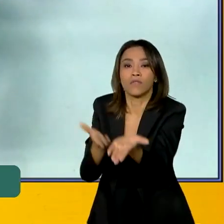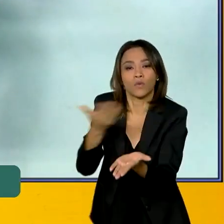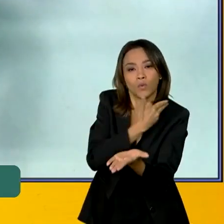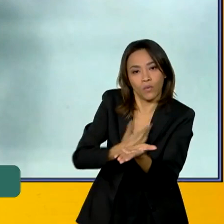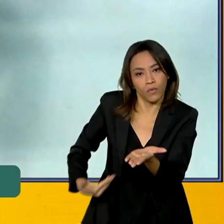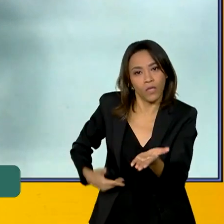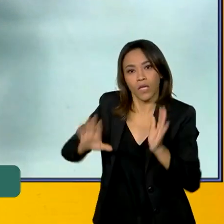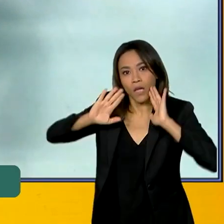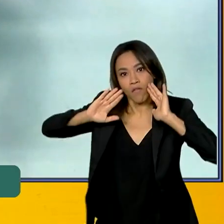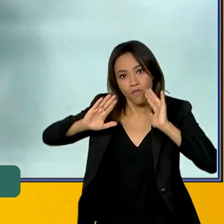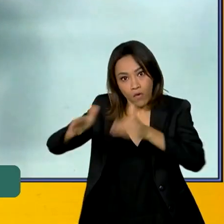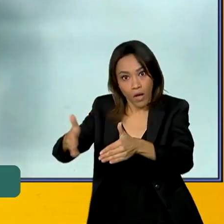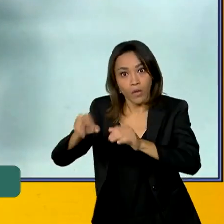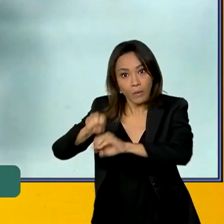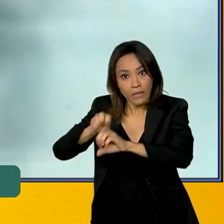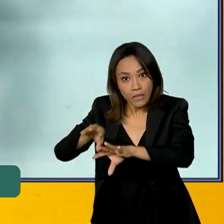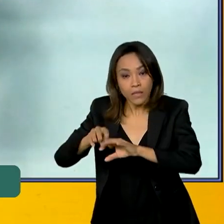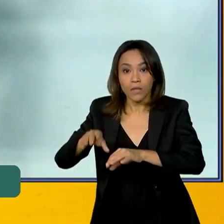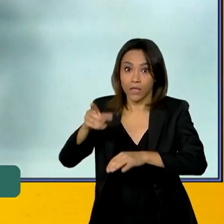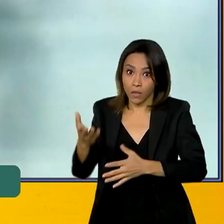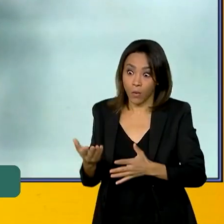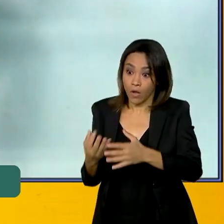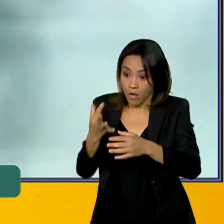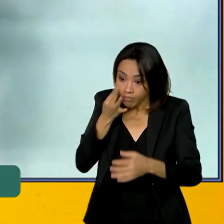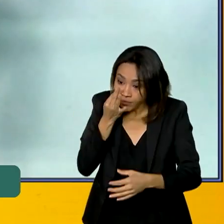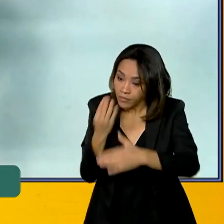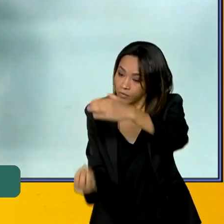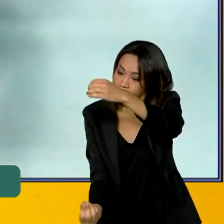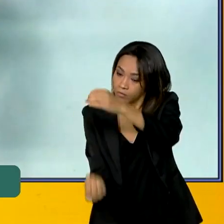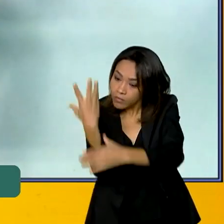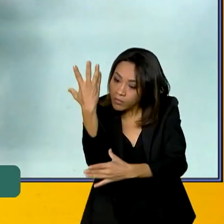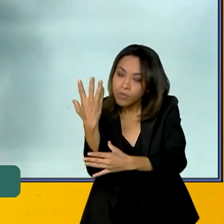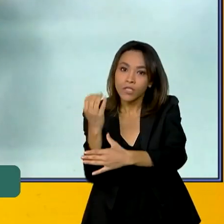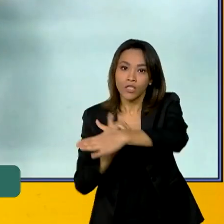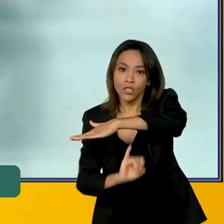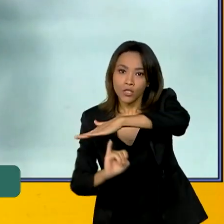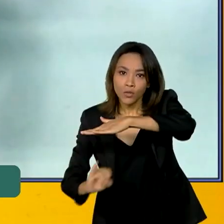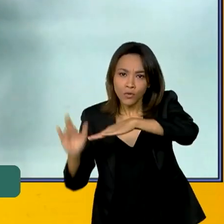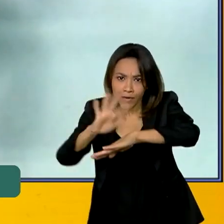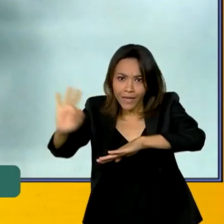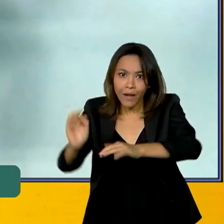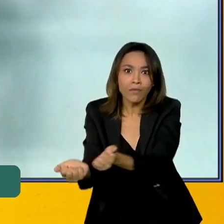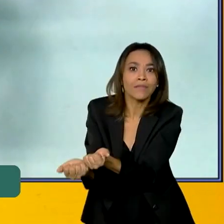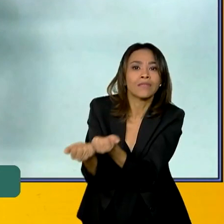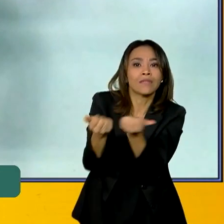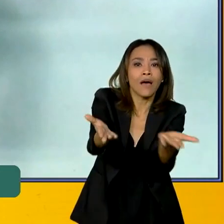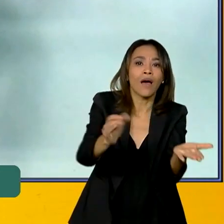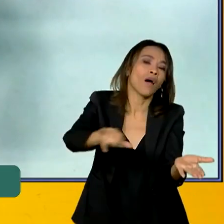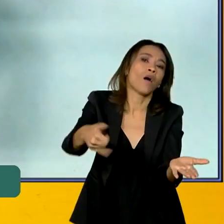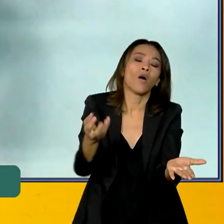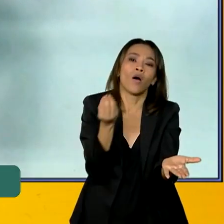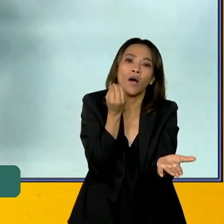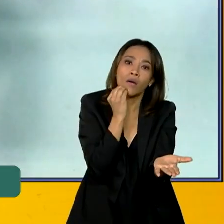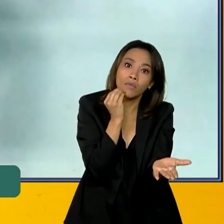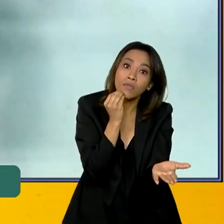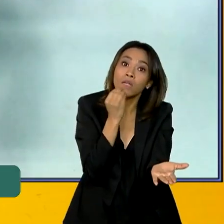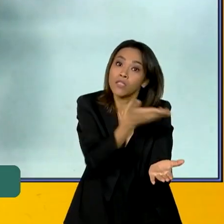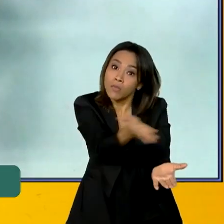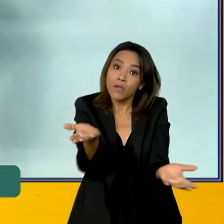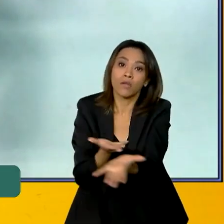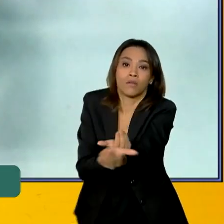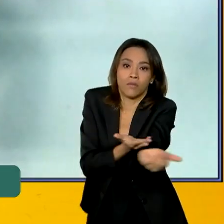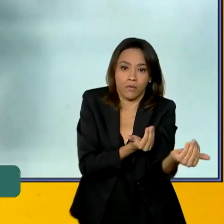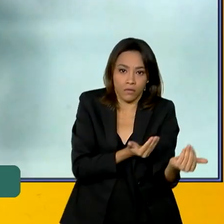o ensino, a presença de um Instituto Federal, ele cria oportunidades. E, além do mais, a gente tem um envolvimento